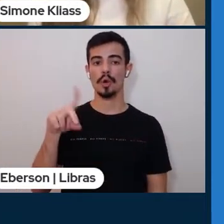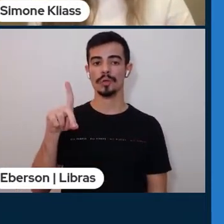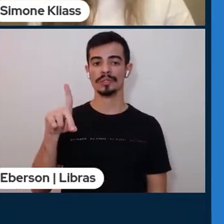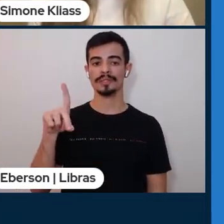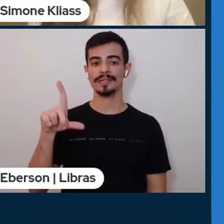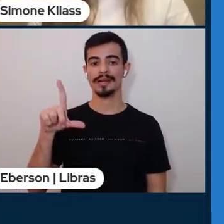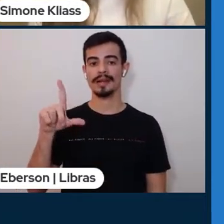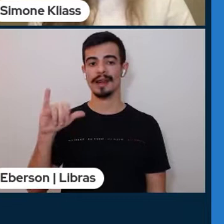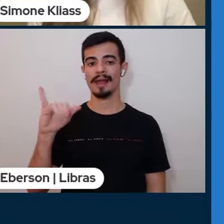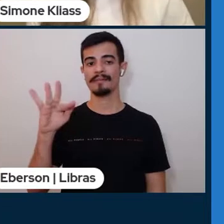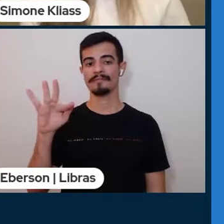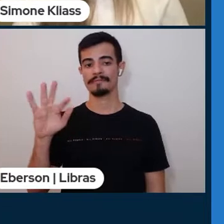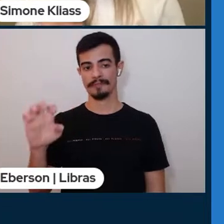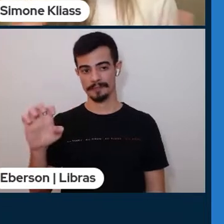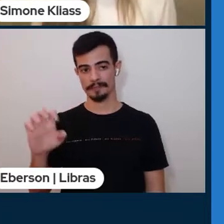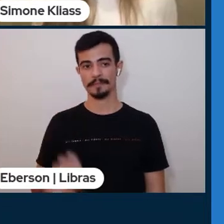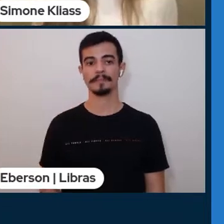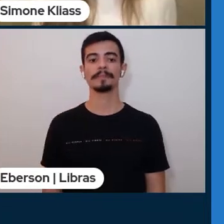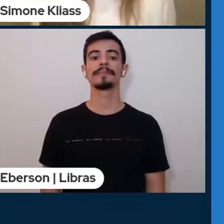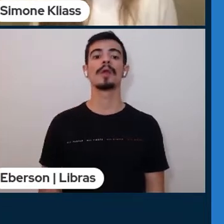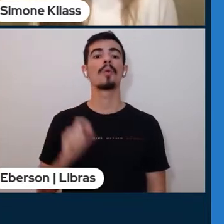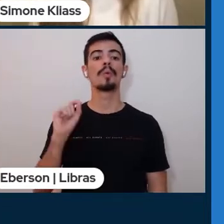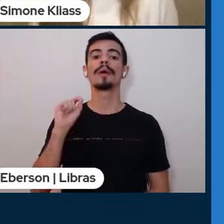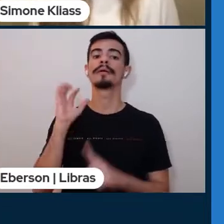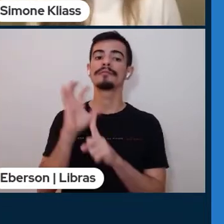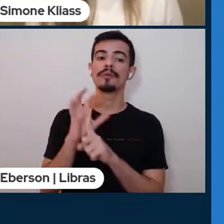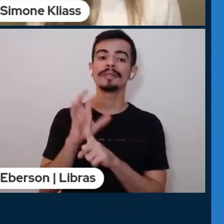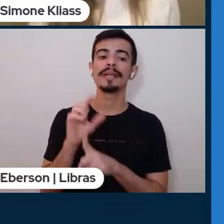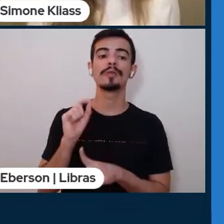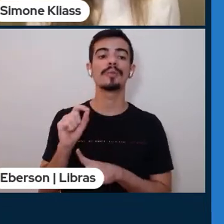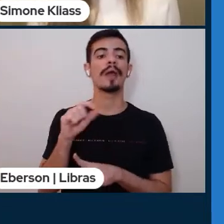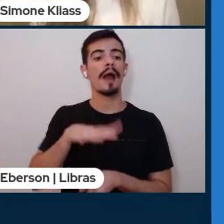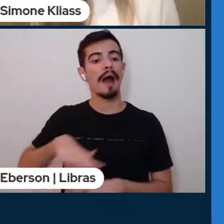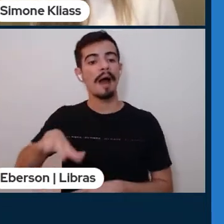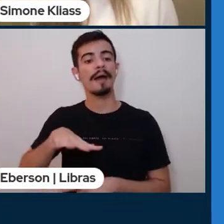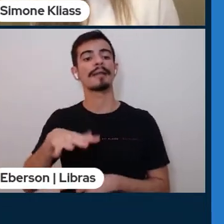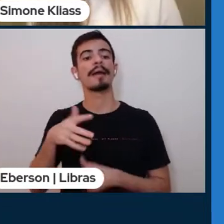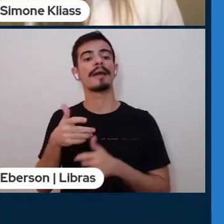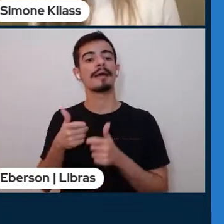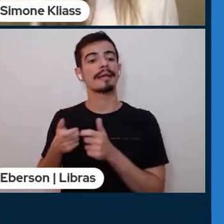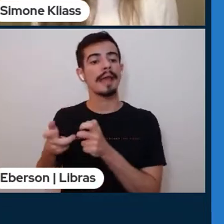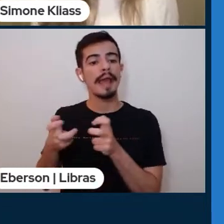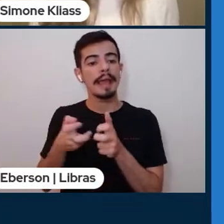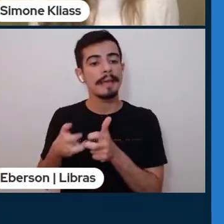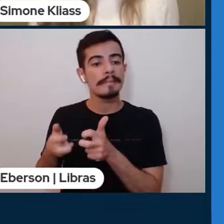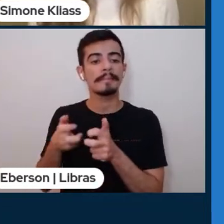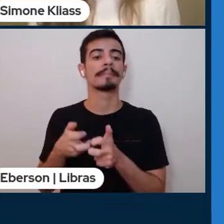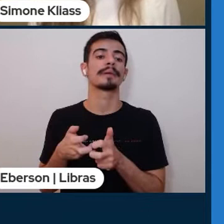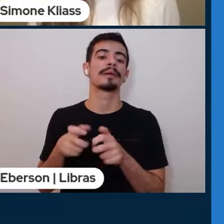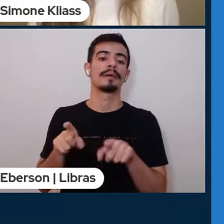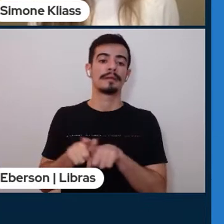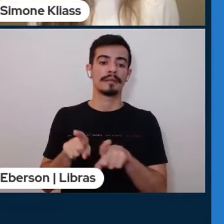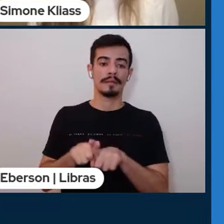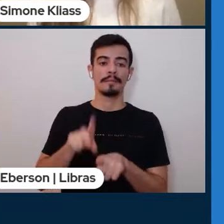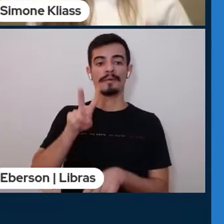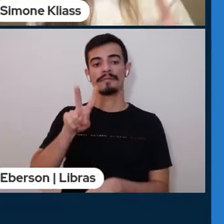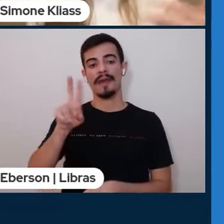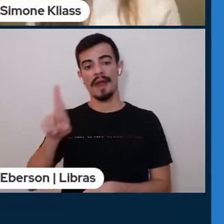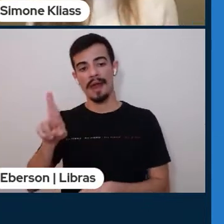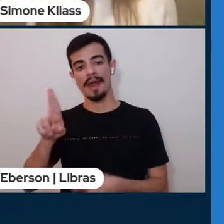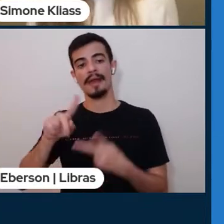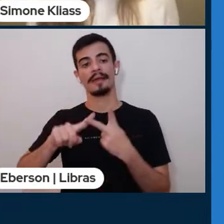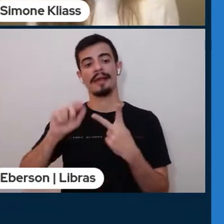impulsionado pelo crescimento do mercado de games melhoria e maior uso do VR desenvolvimento de várias tecnologias